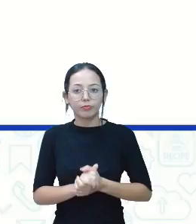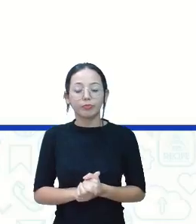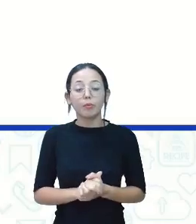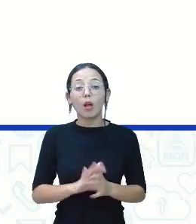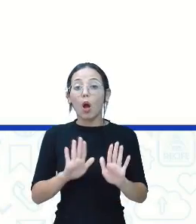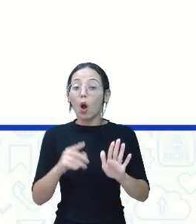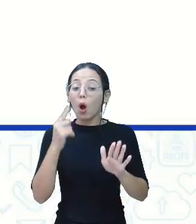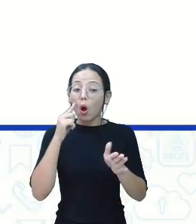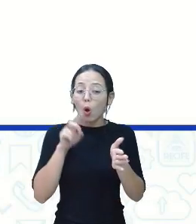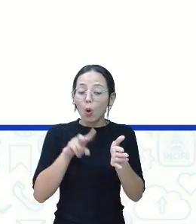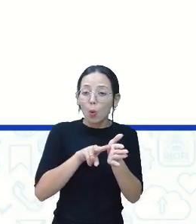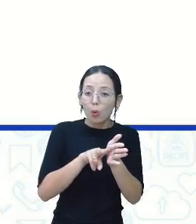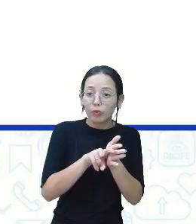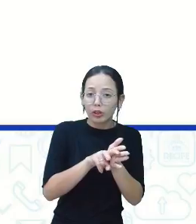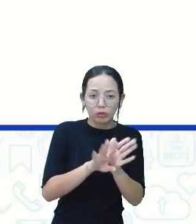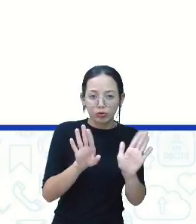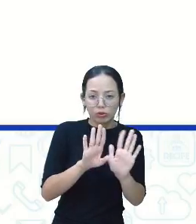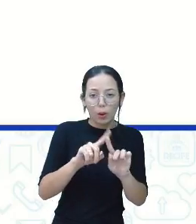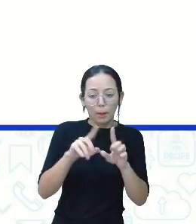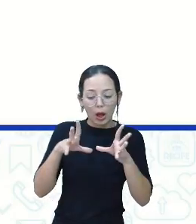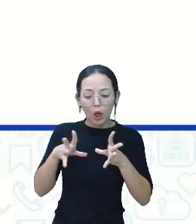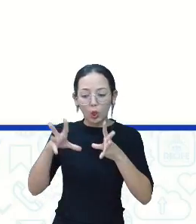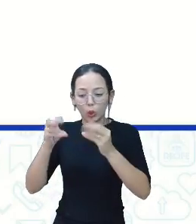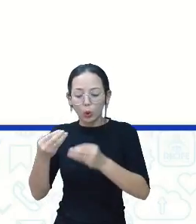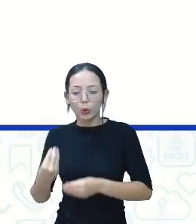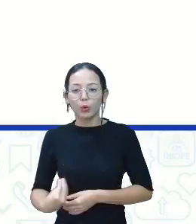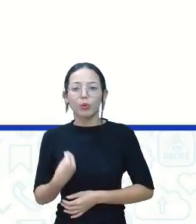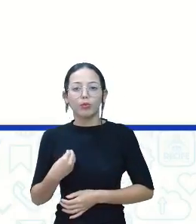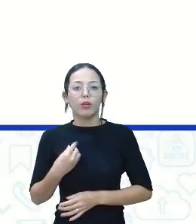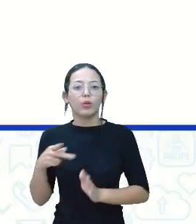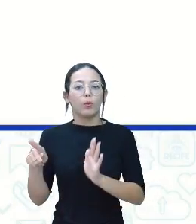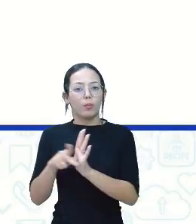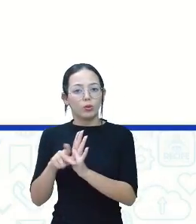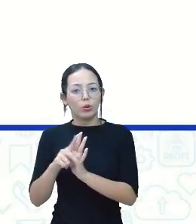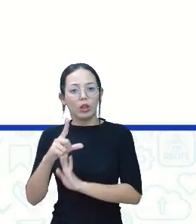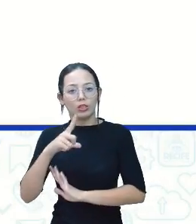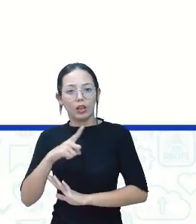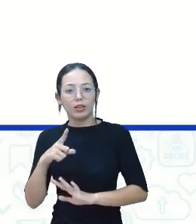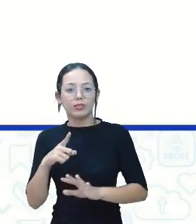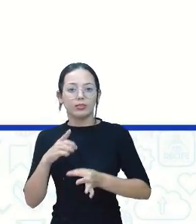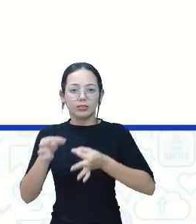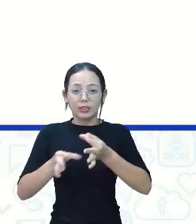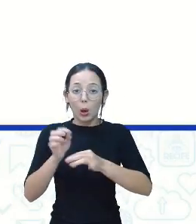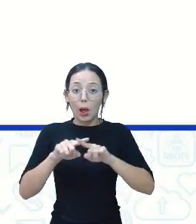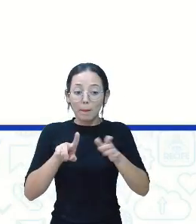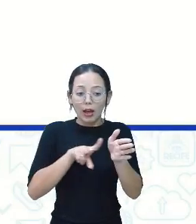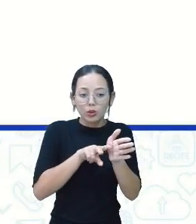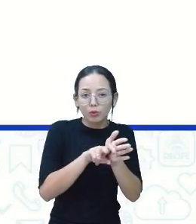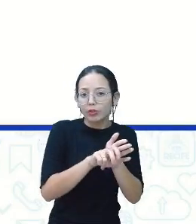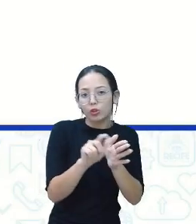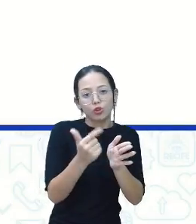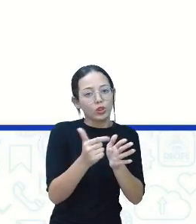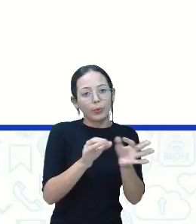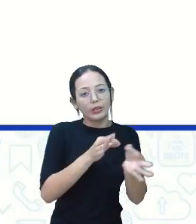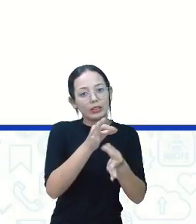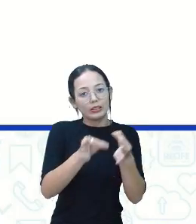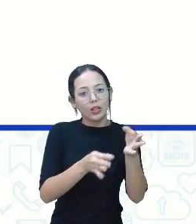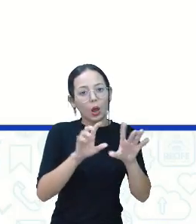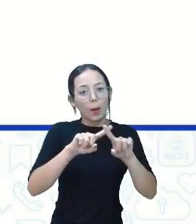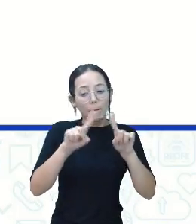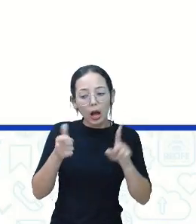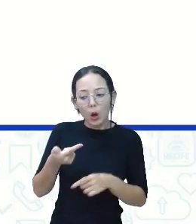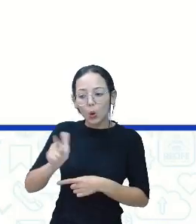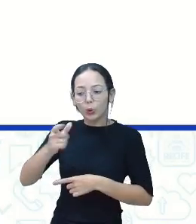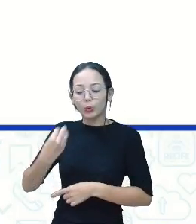dos vírus, todos os organismos vivos possuem células. Só os vírus que não possuem, mas todos os